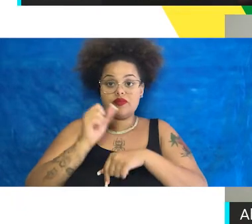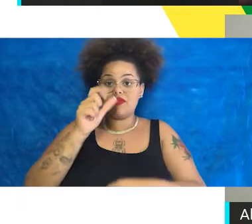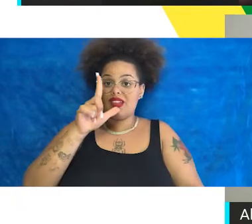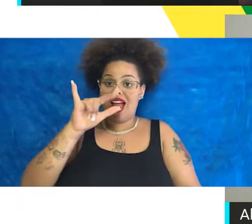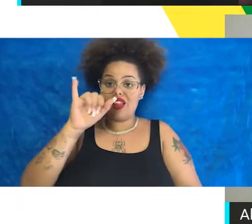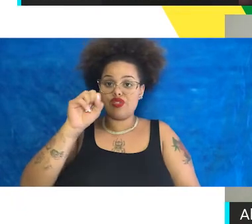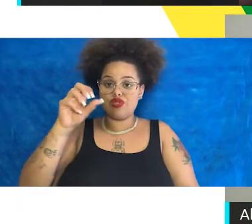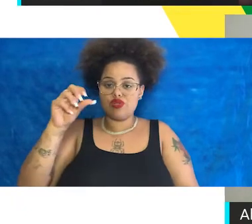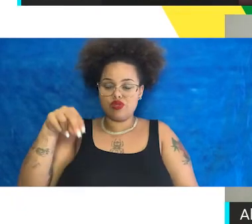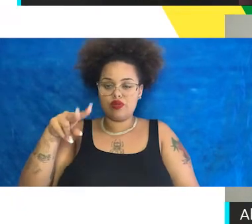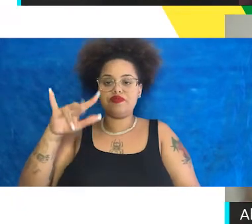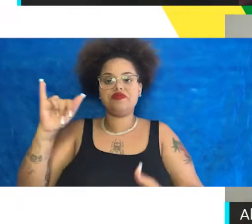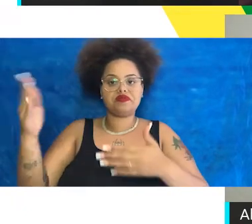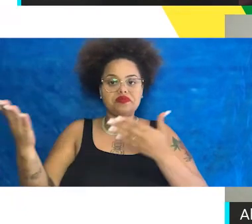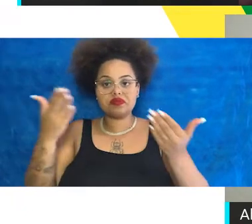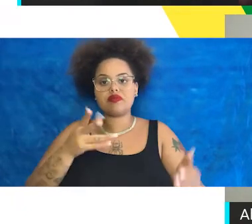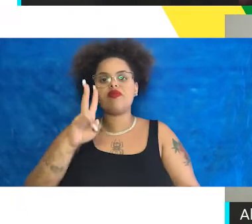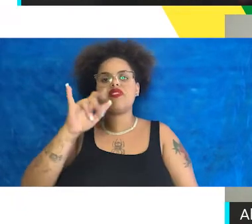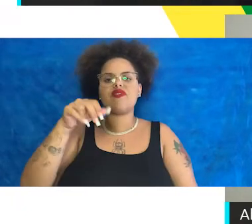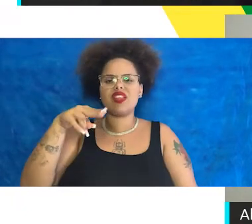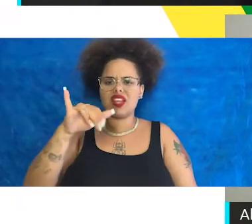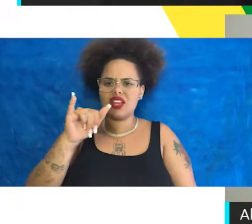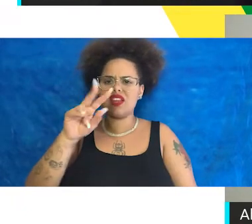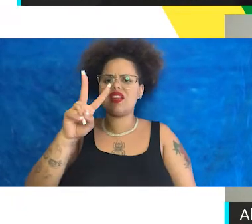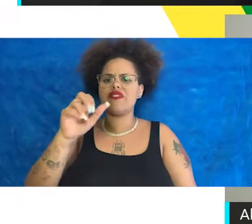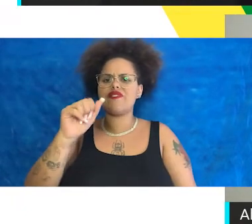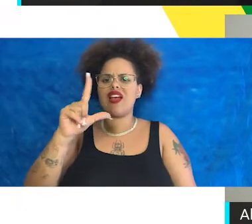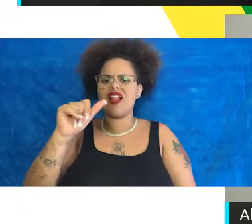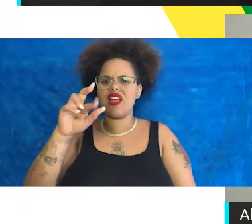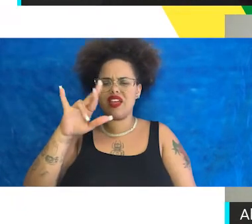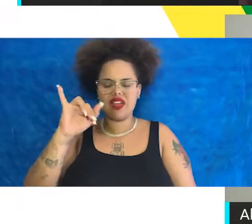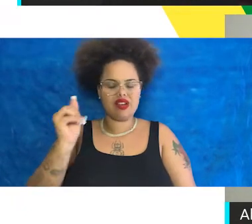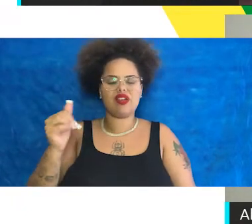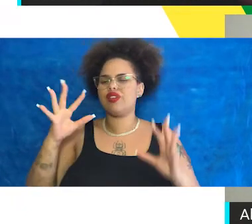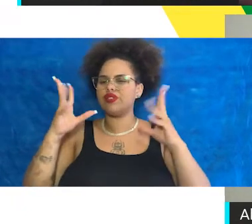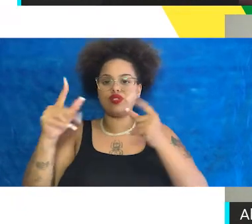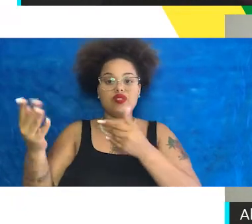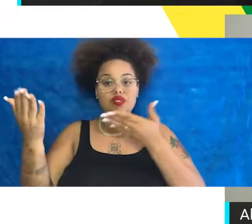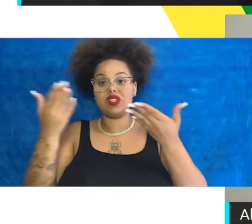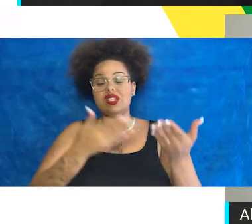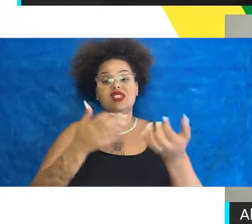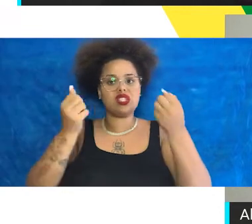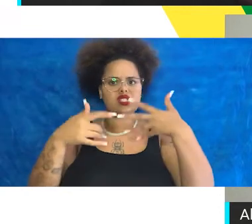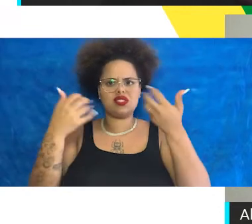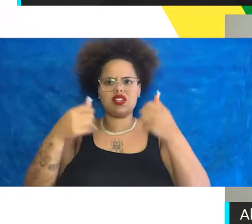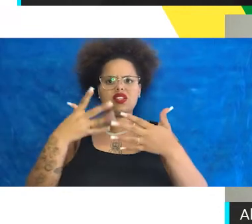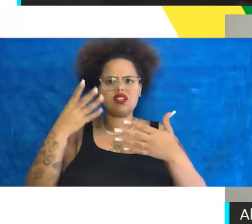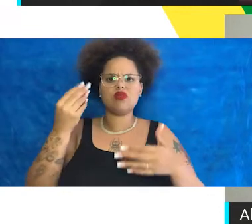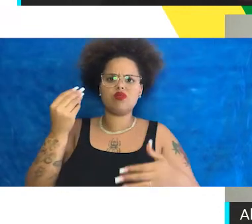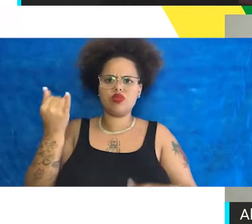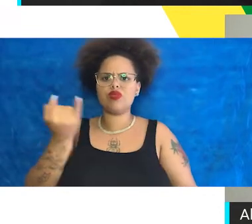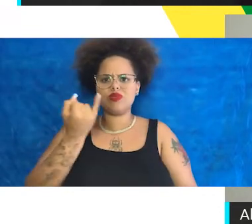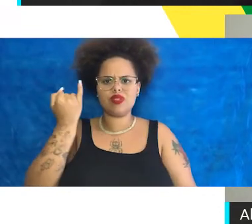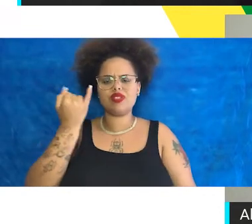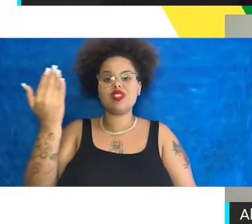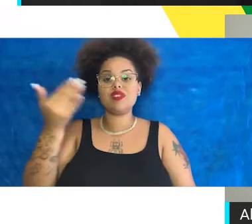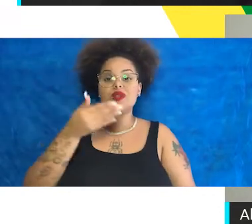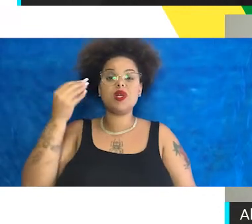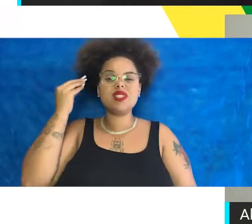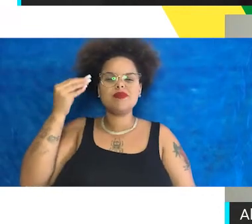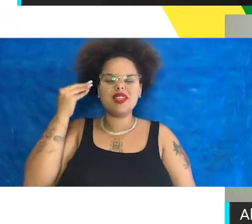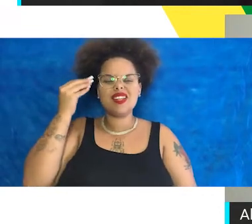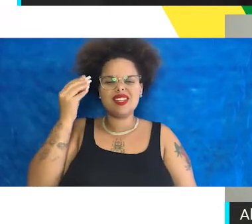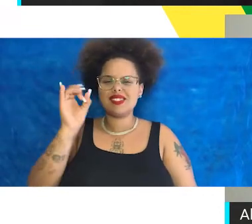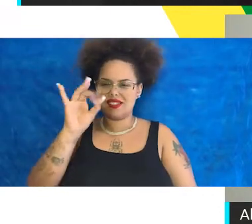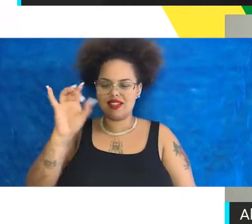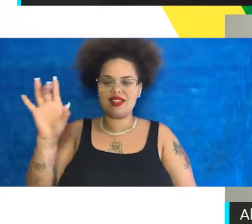vai trazer, né? O Vini, a Valéria, todos vão trazer dicas, assim, muito preciosas que vieram da experiência